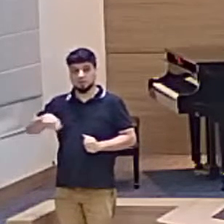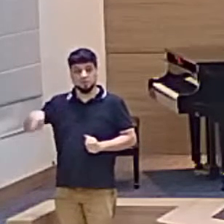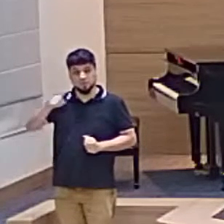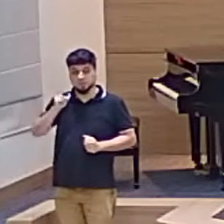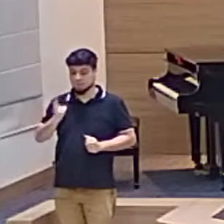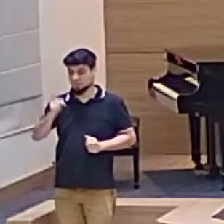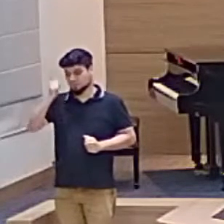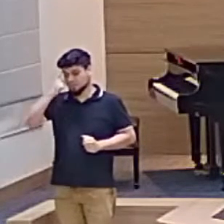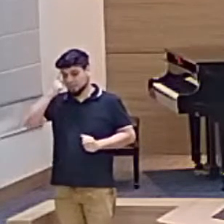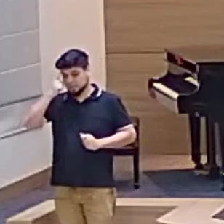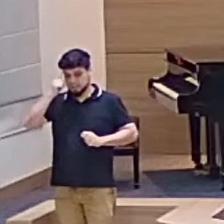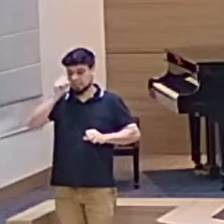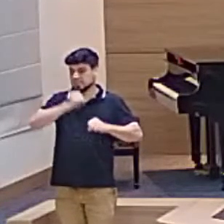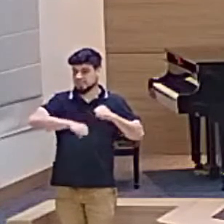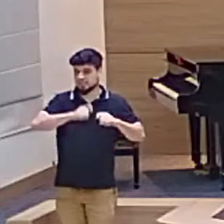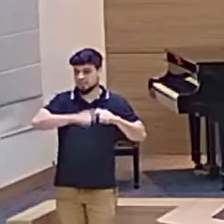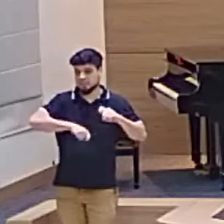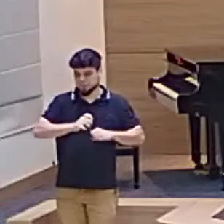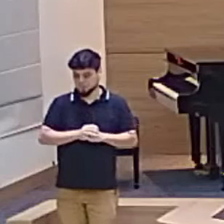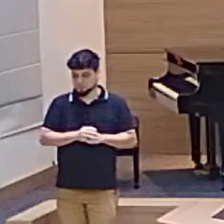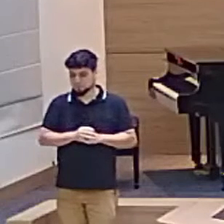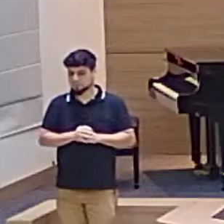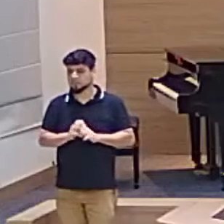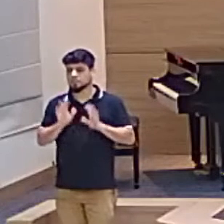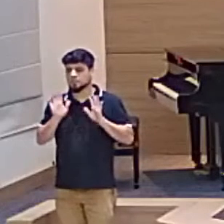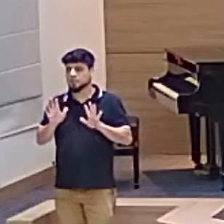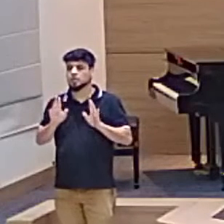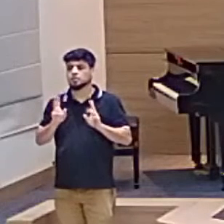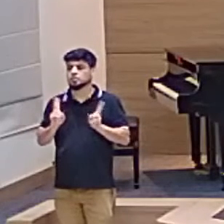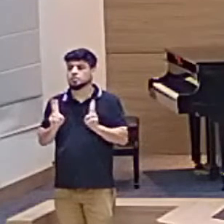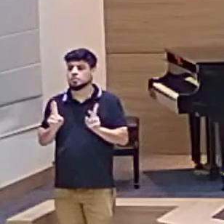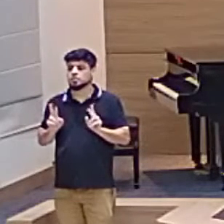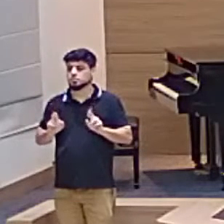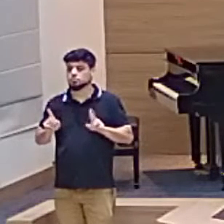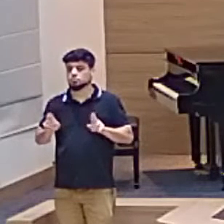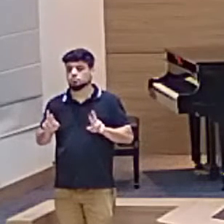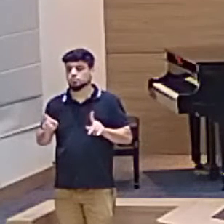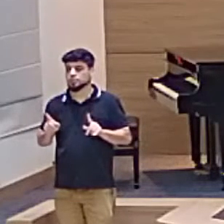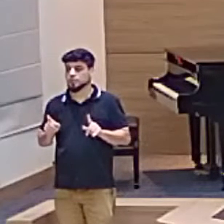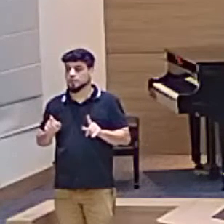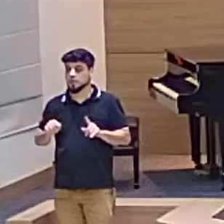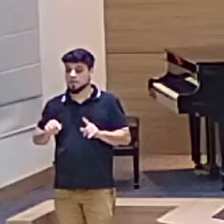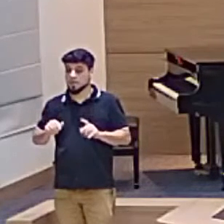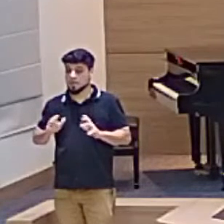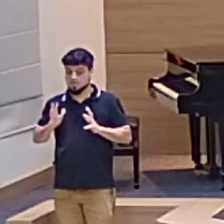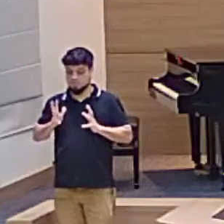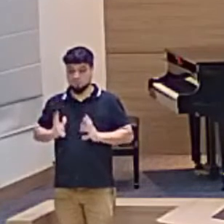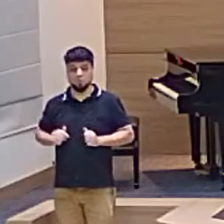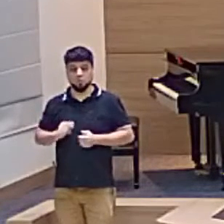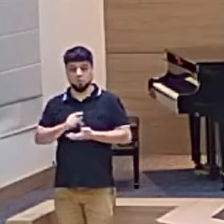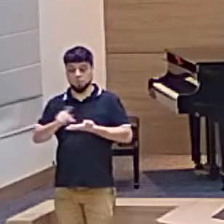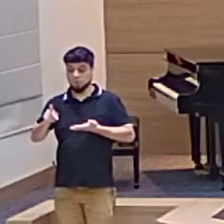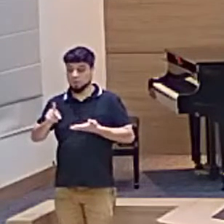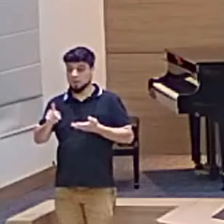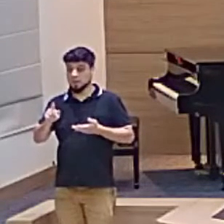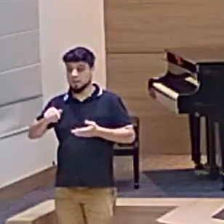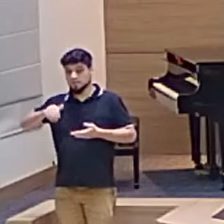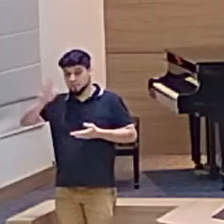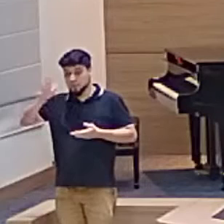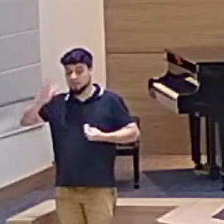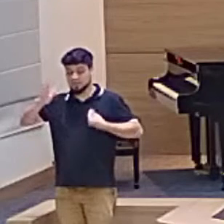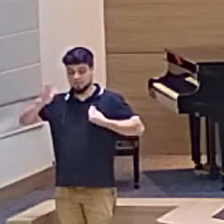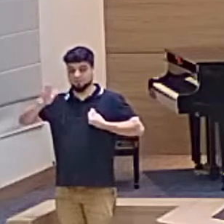a questão sexual sempre assim mas a pureza tem muito mais a ver com a questão da vida